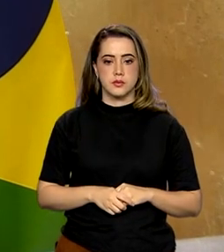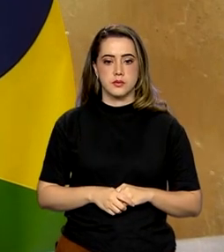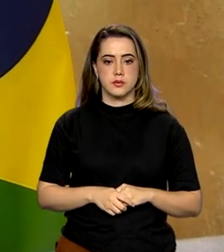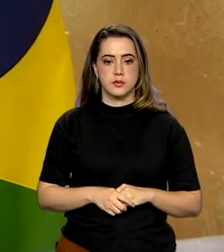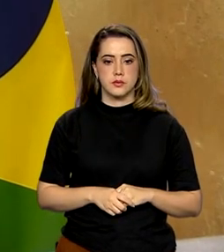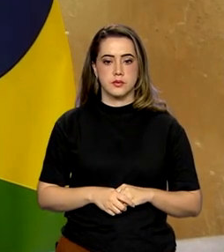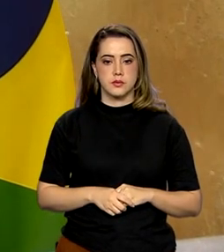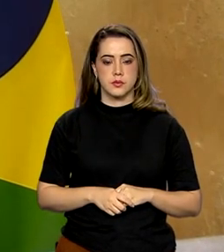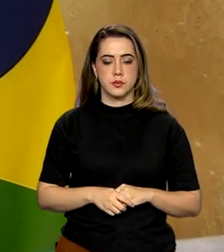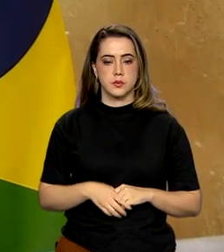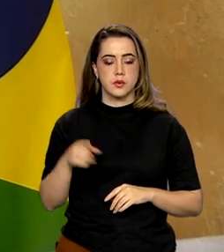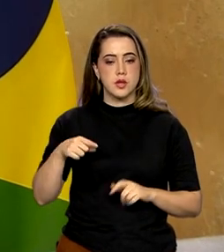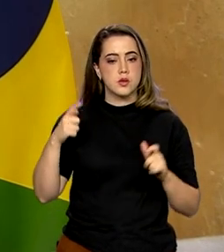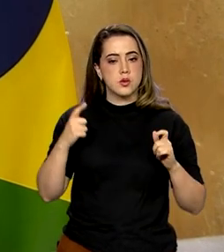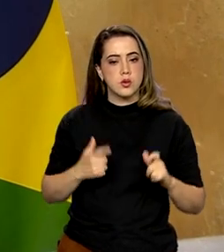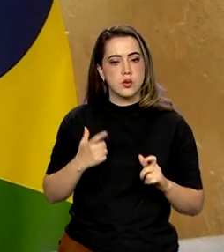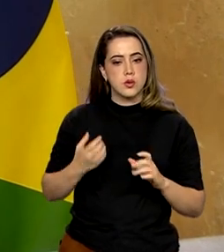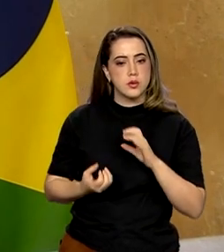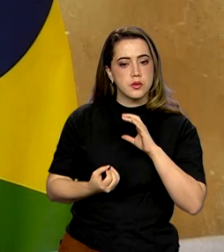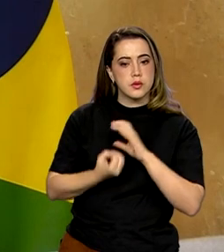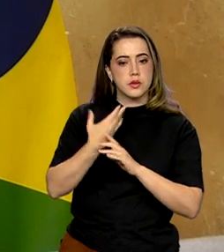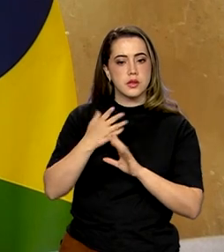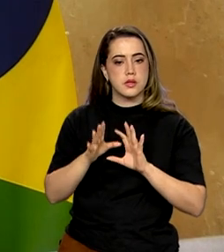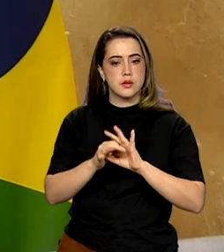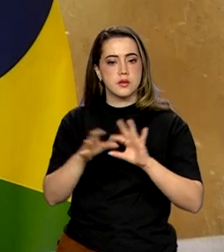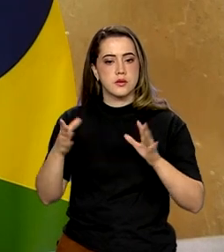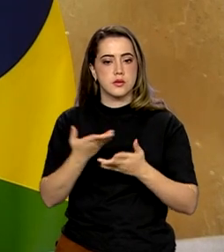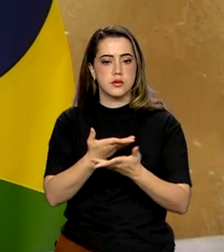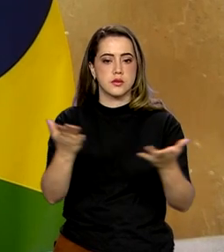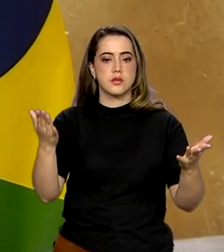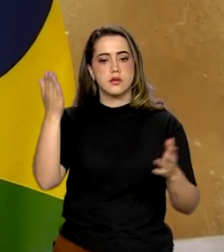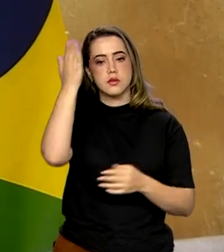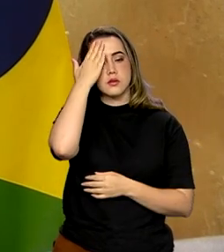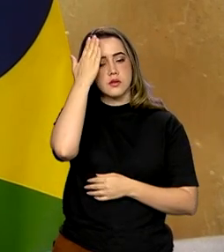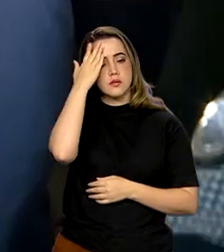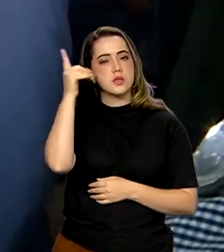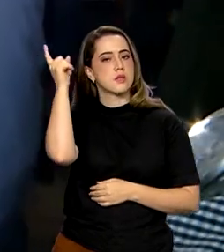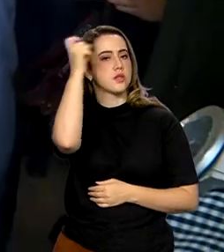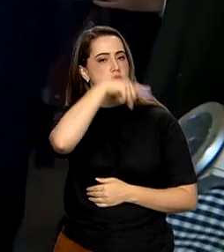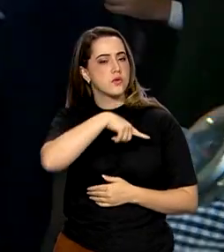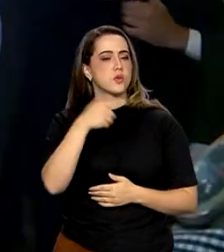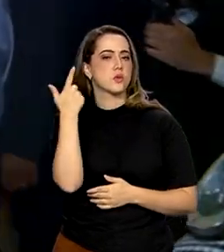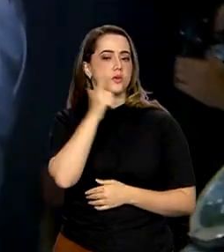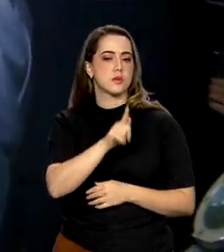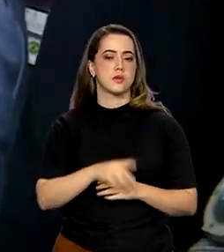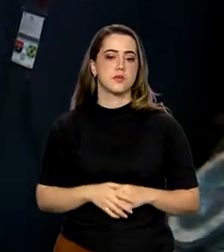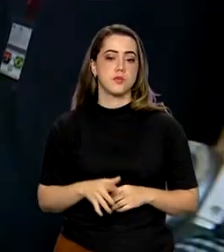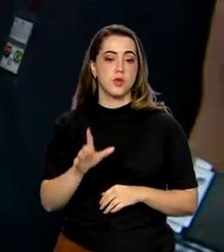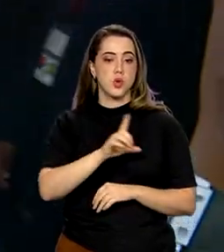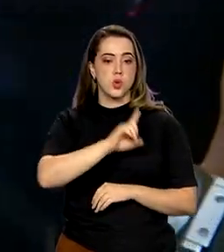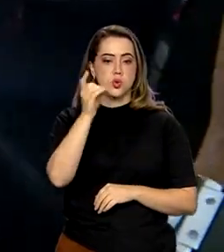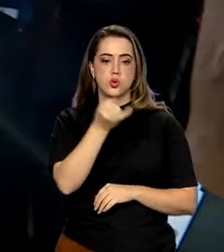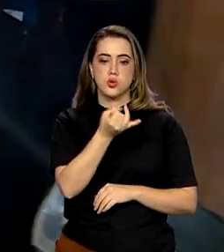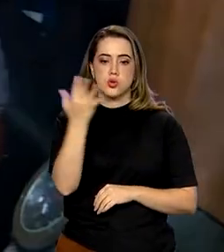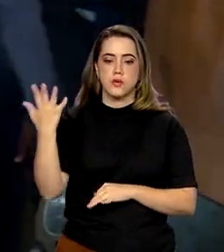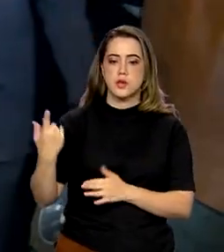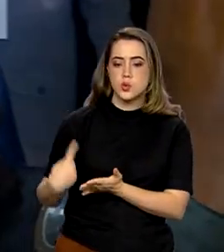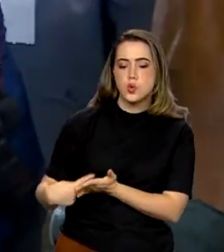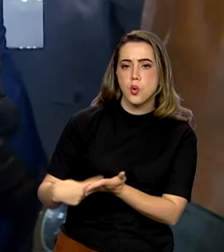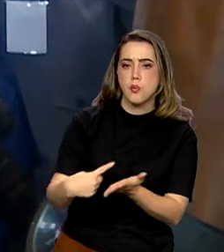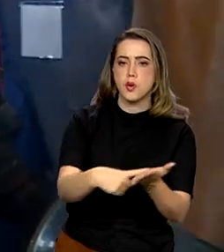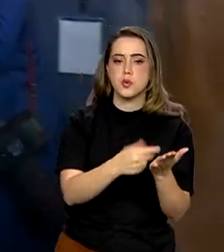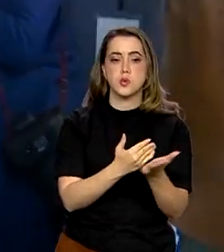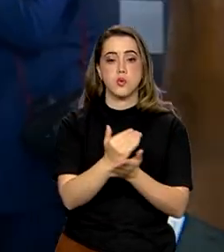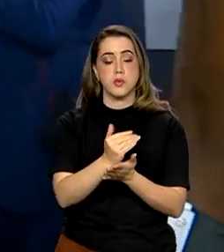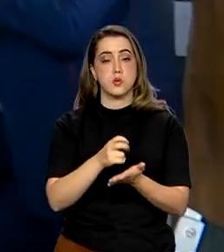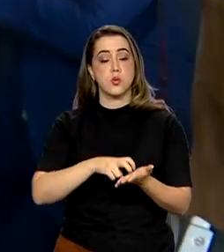da liberdade, que vocês sabem como foi difícil conseguir. O dia repleto de compromissos começou mais